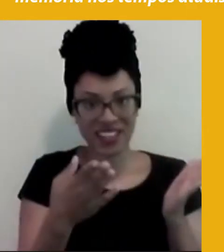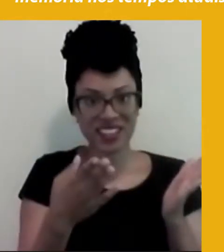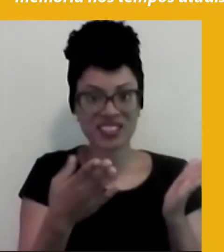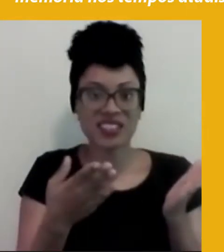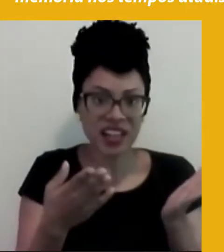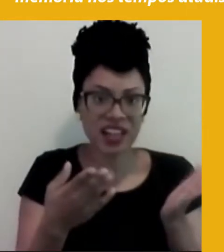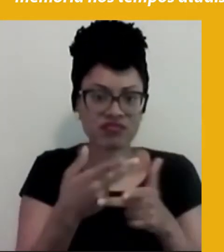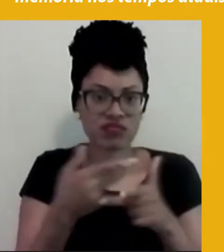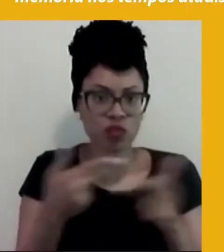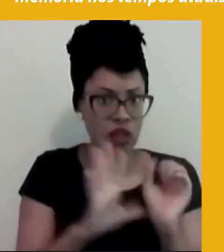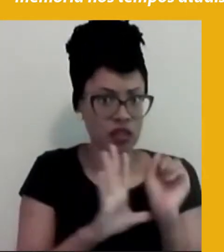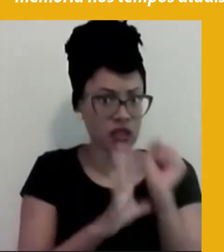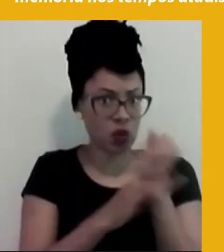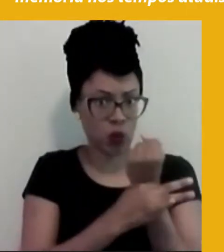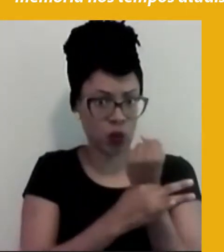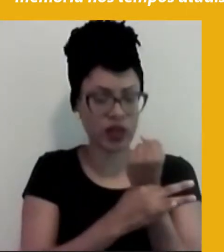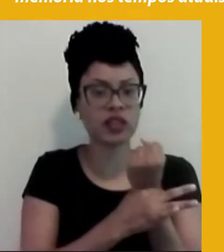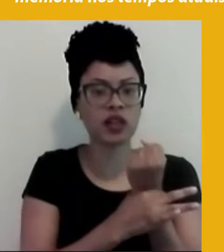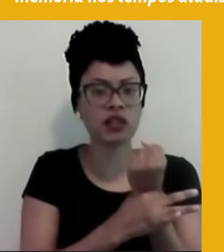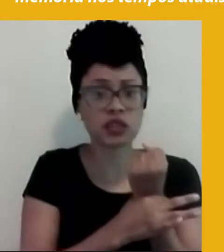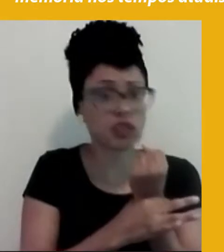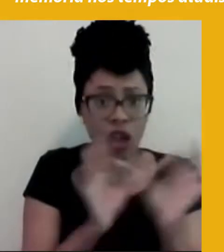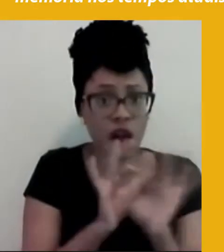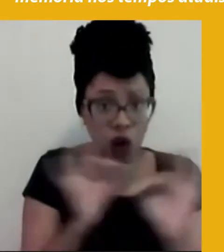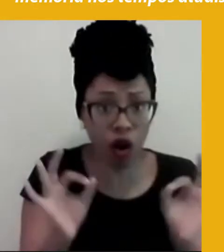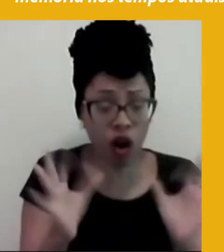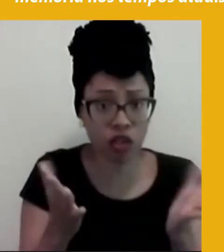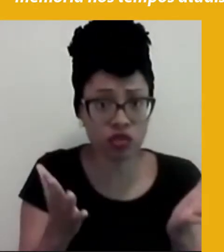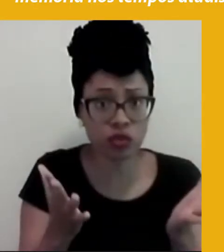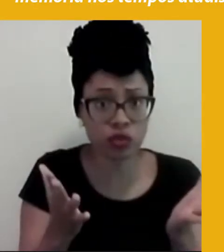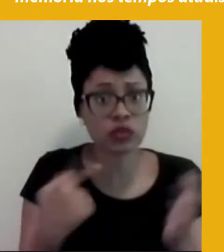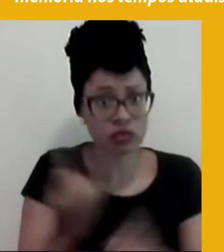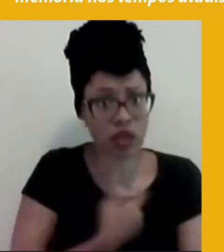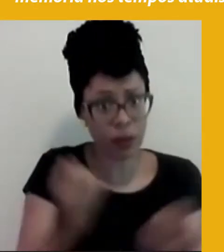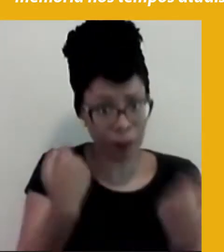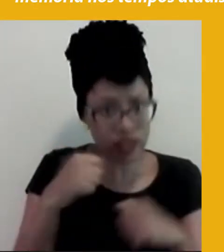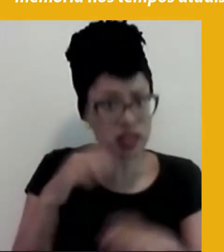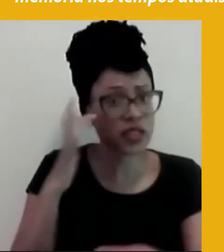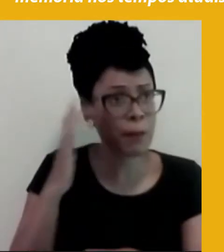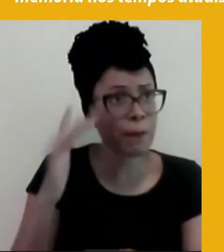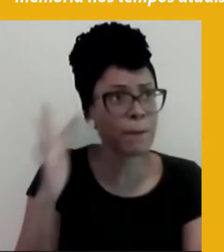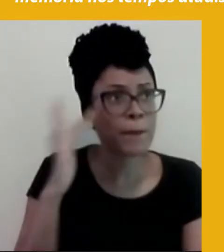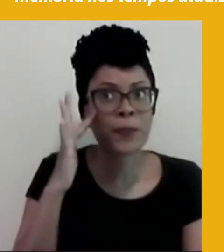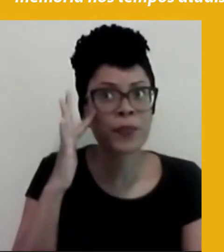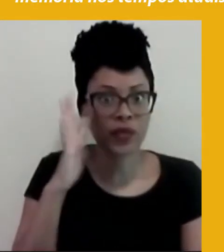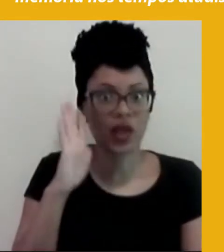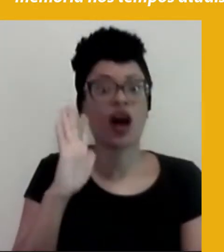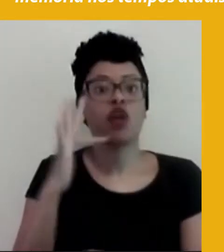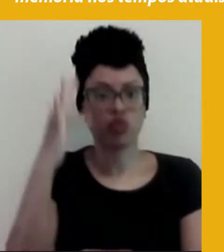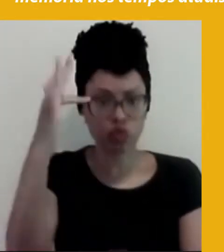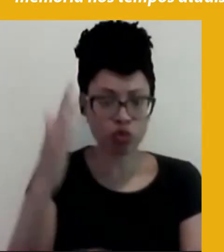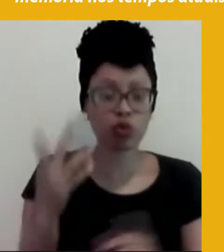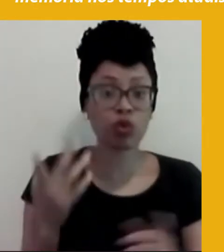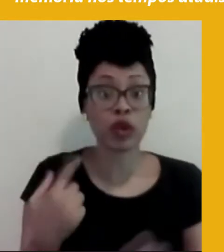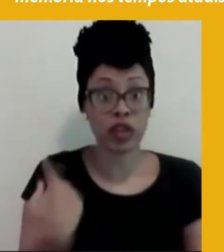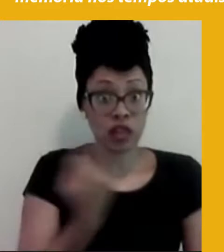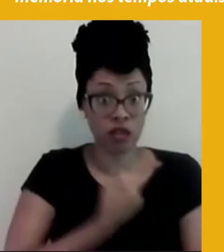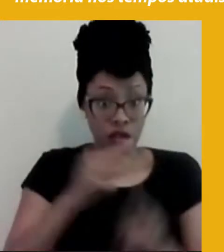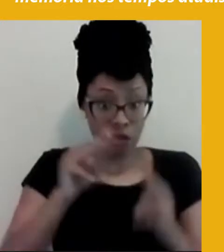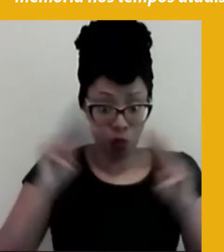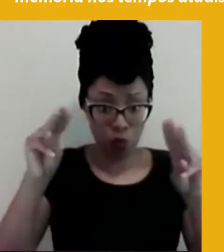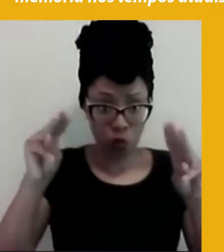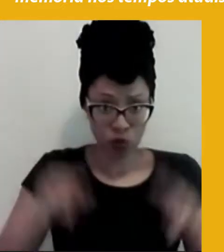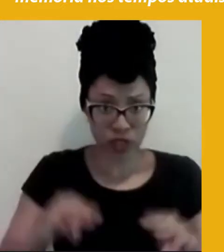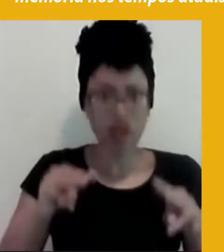de defesa da ciência e do conhecimento. O museu também deve se envolver com as questões ambientais. Aliás, o Conselho Internacional de Museus,